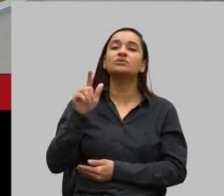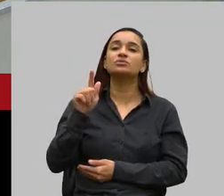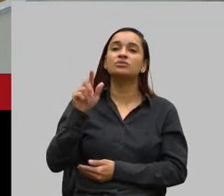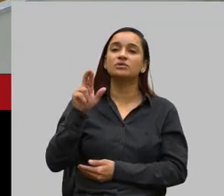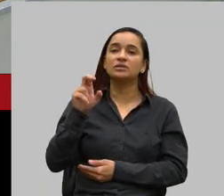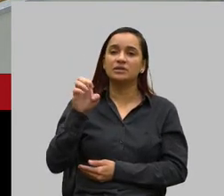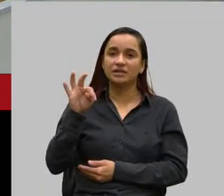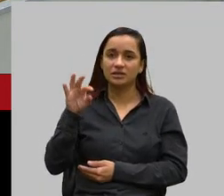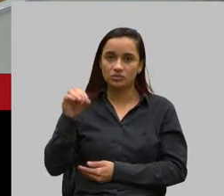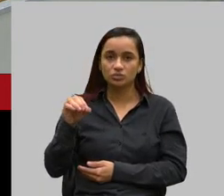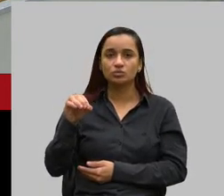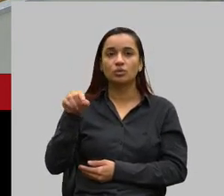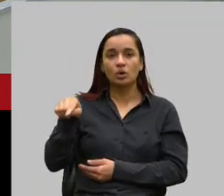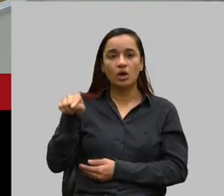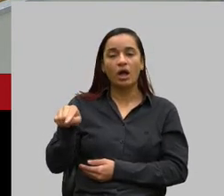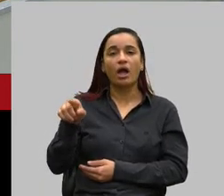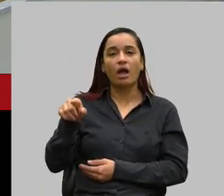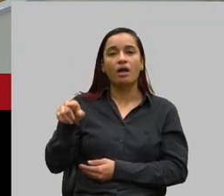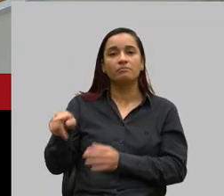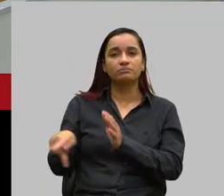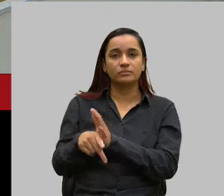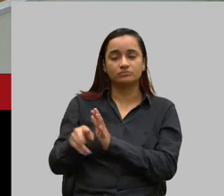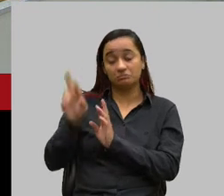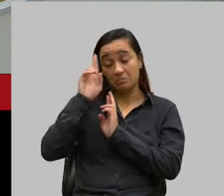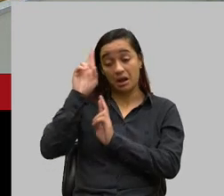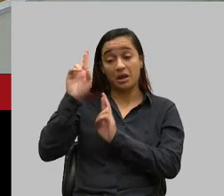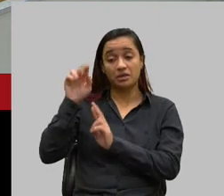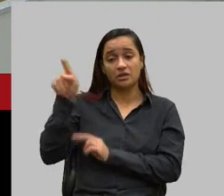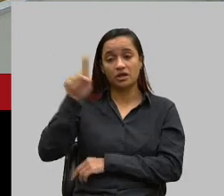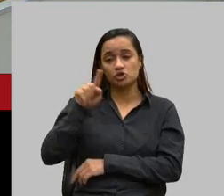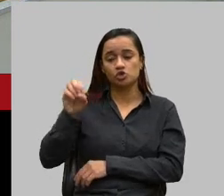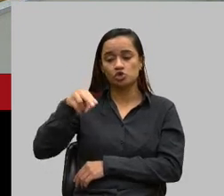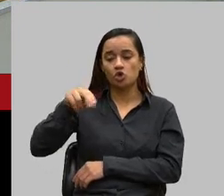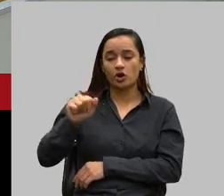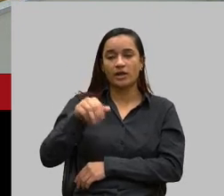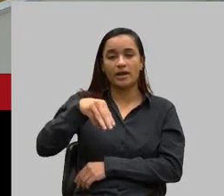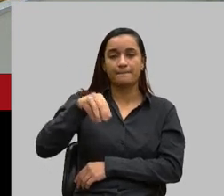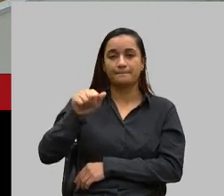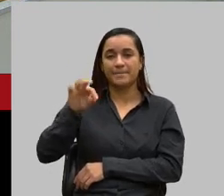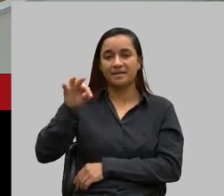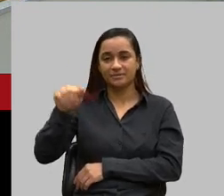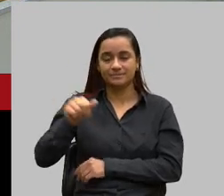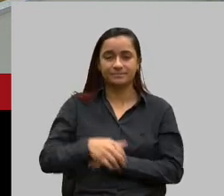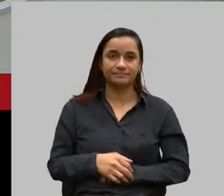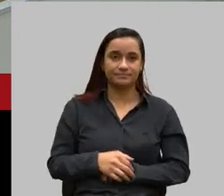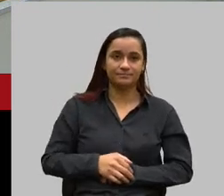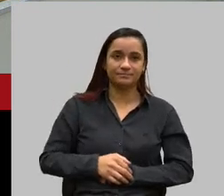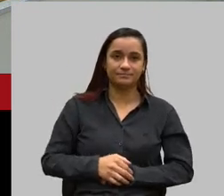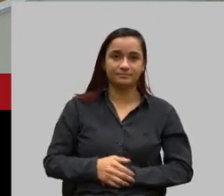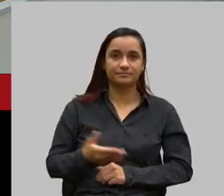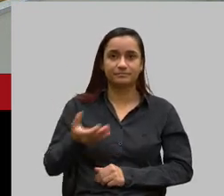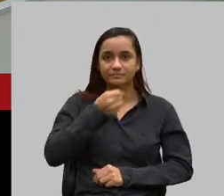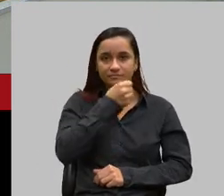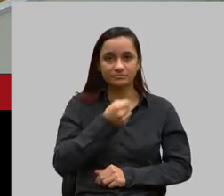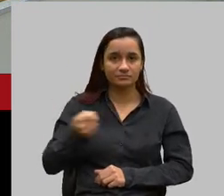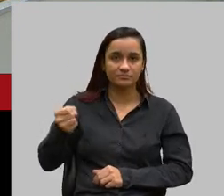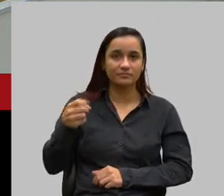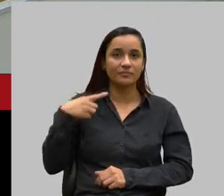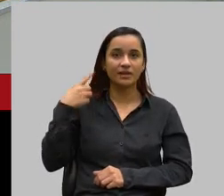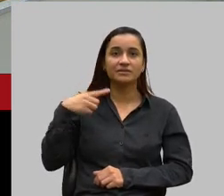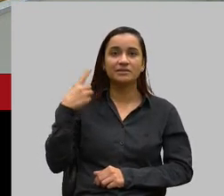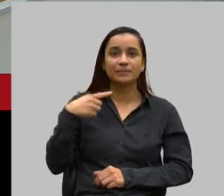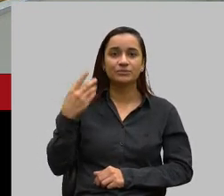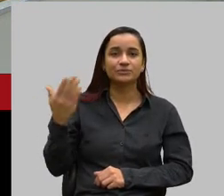esse grande líder da Zona da Mata a palavra oado o secretário pass querendo que você vira deputado